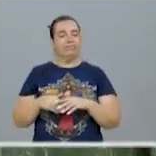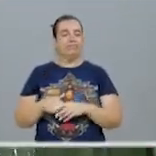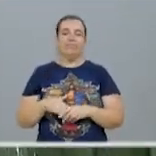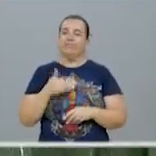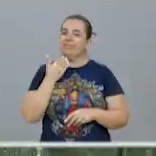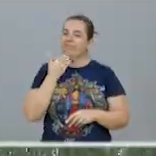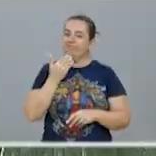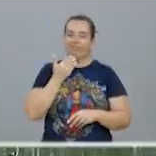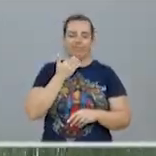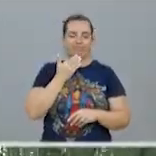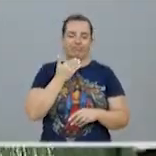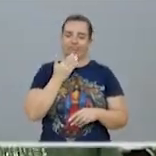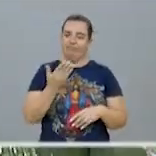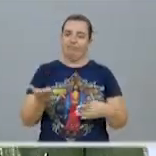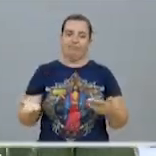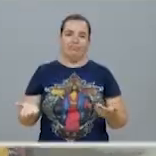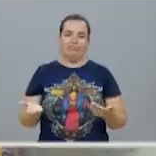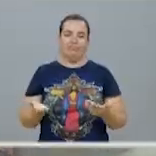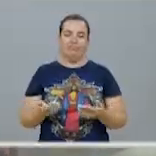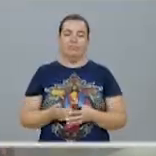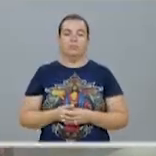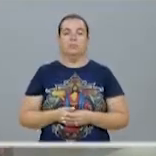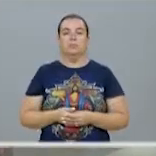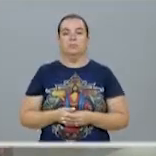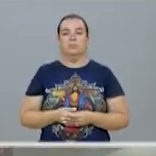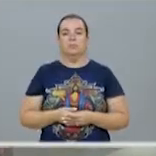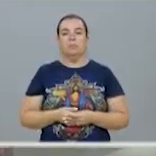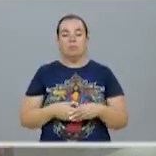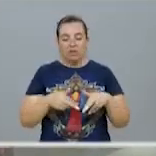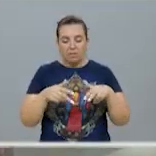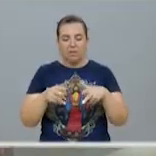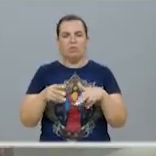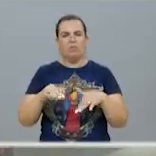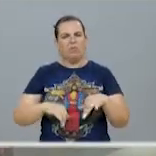parece que é um caminho da sofrência, uai. Não é não?